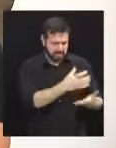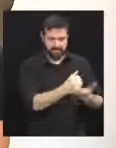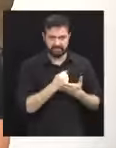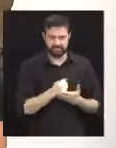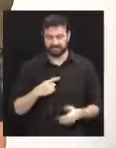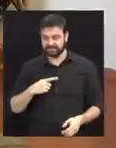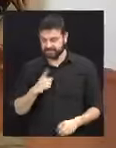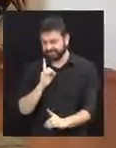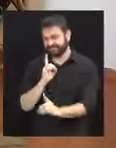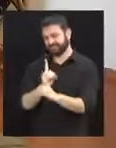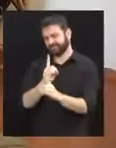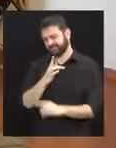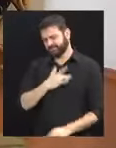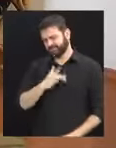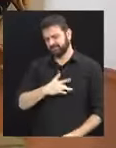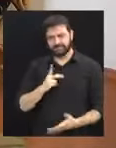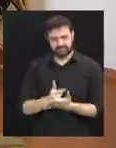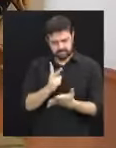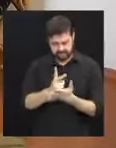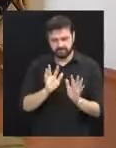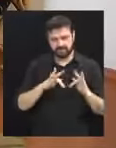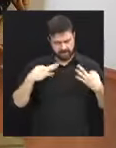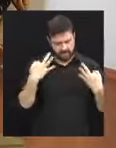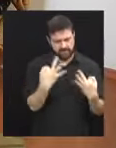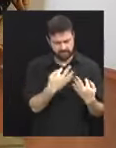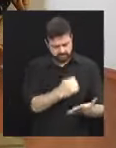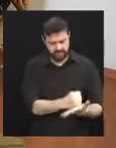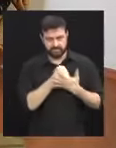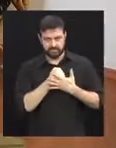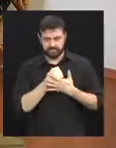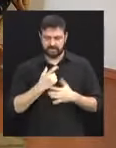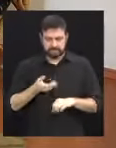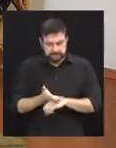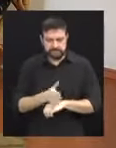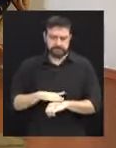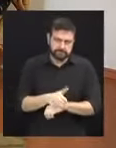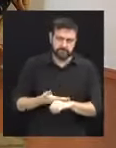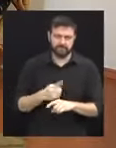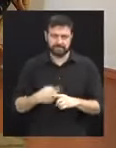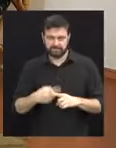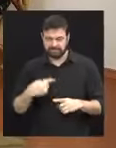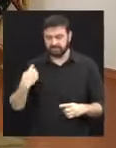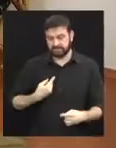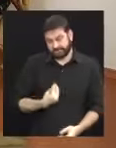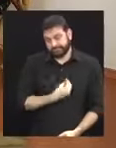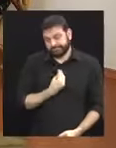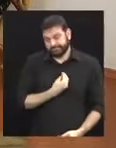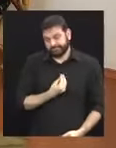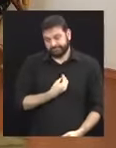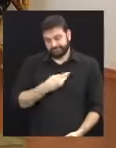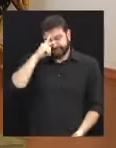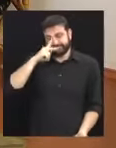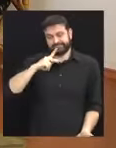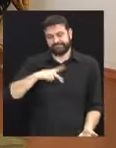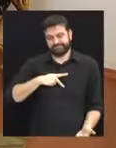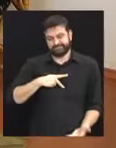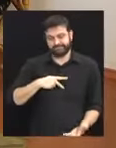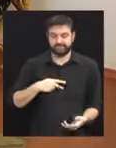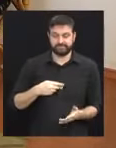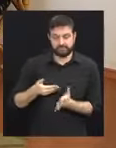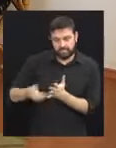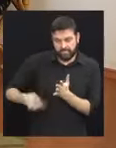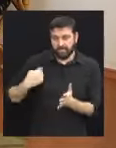do que encontrava, mas sempre tive apoio. Às vezes se incomoda, né? Porque a gente deixa um pouco de viver também, né? Mas nunca tive